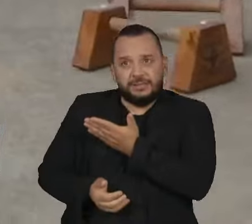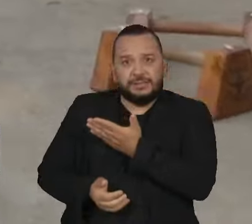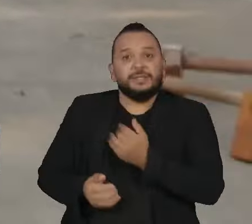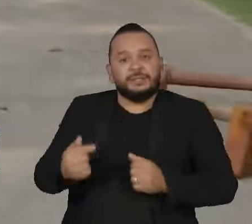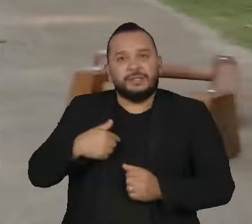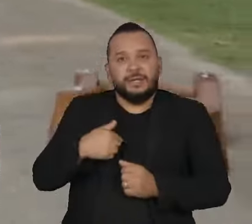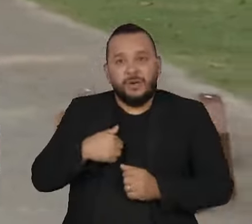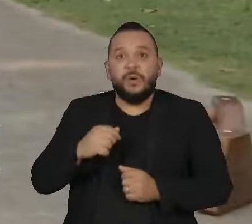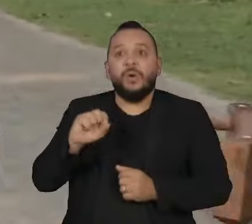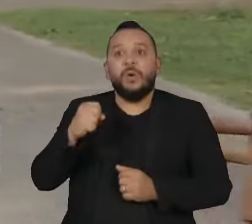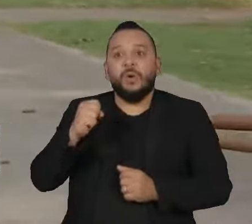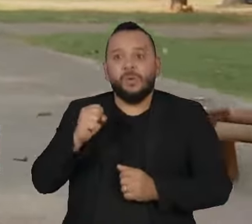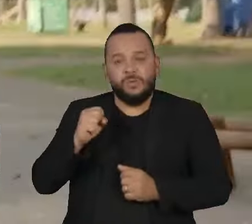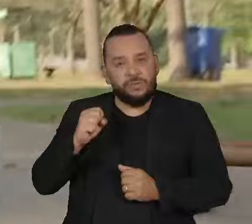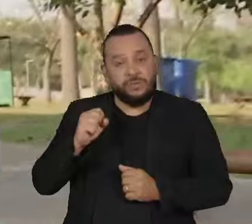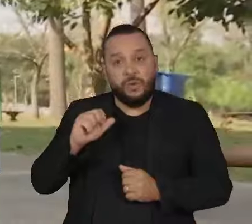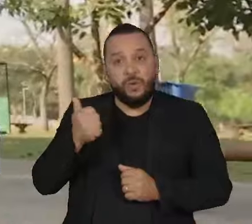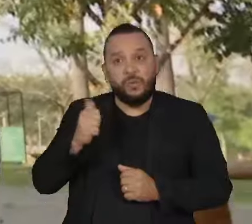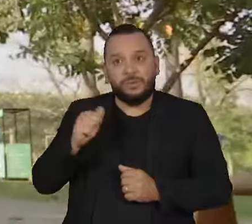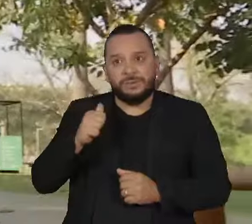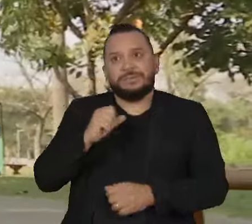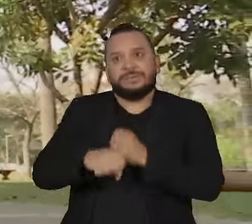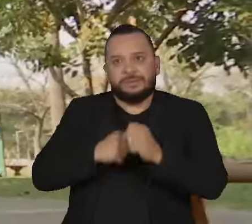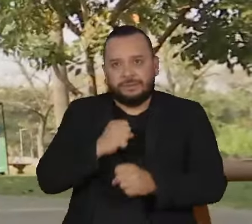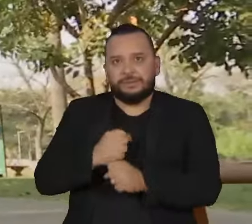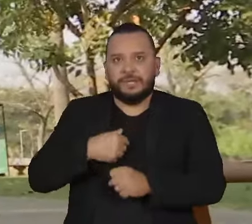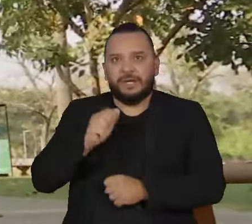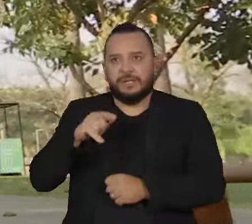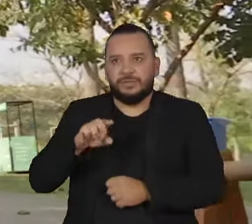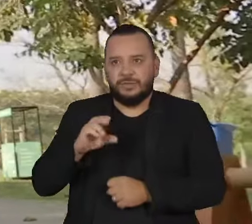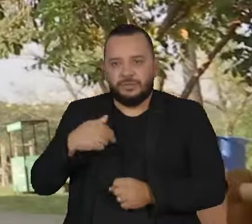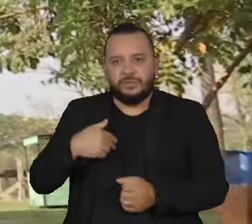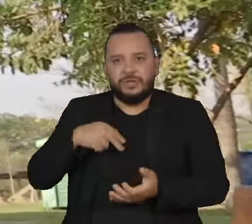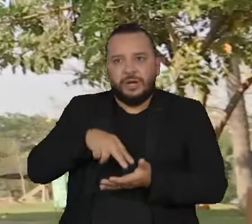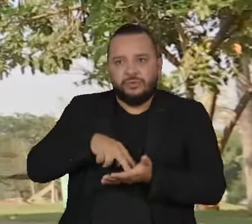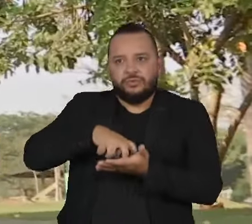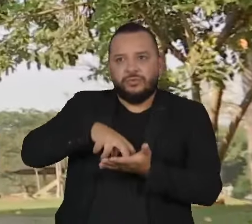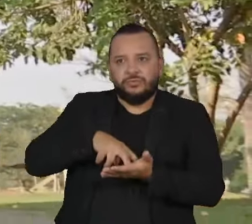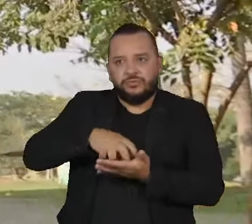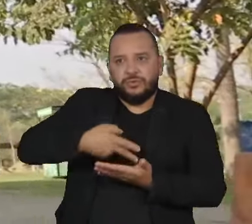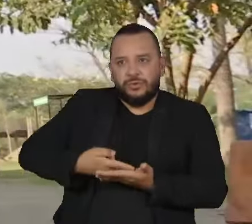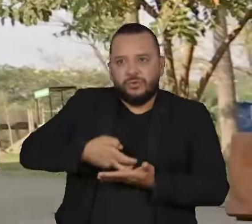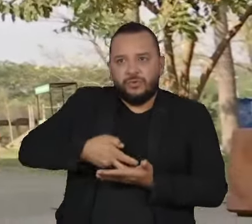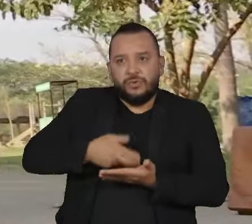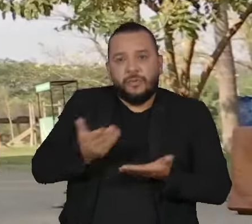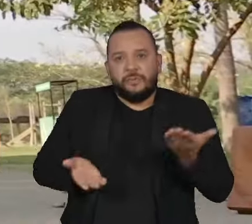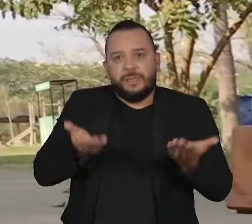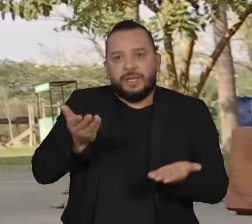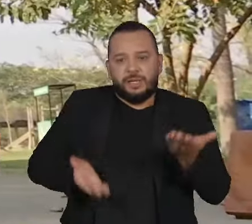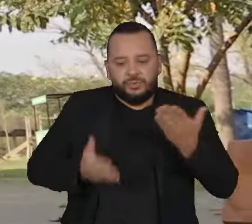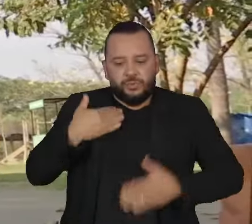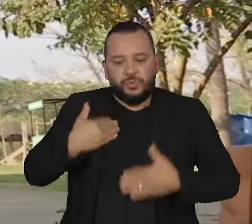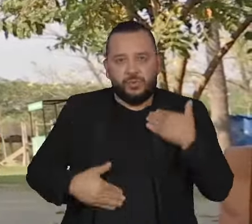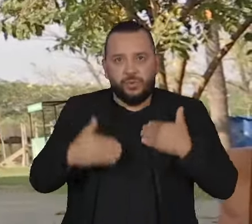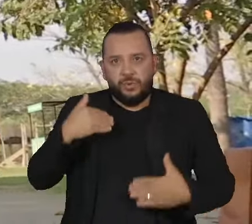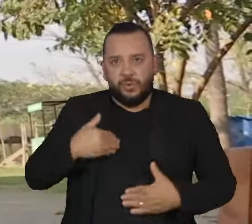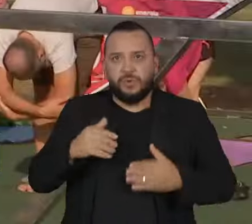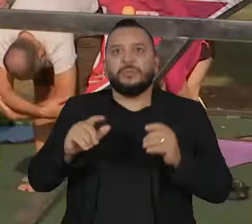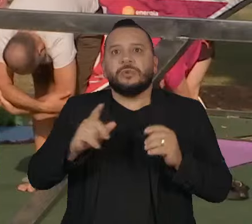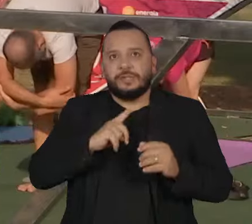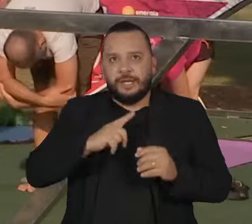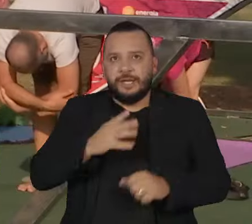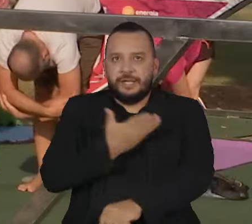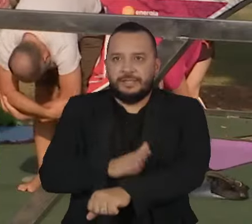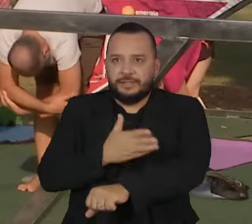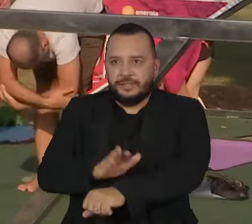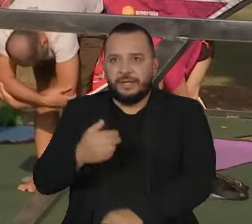11 anos, o Anderson conheceu a calistenia, modalidade que utiliza apenas o peso do próprio corpo para se exercitar.